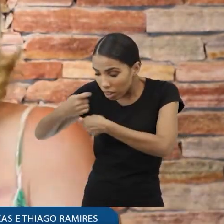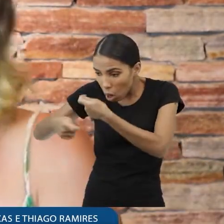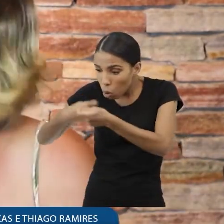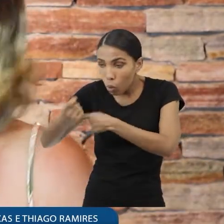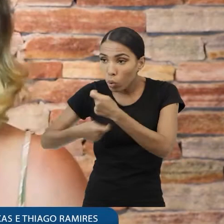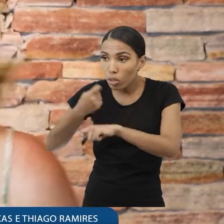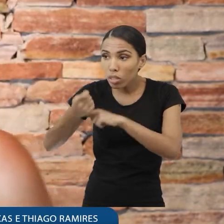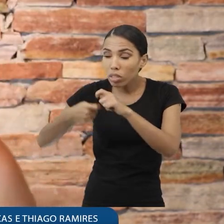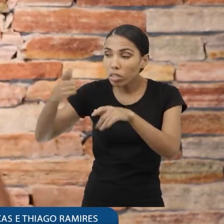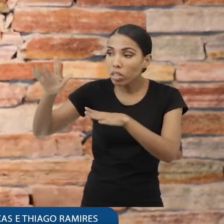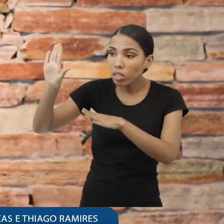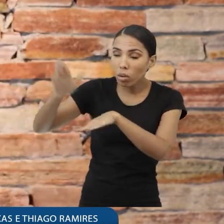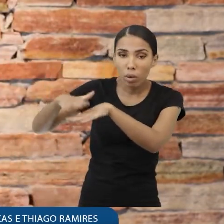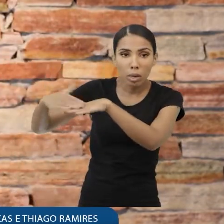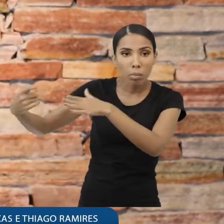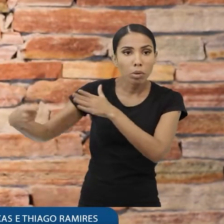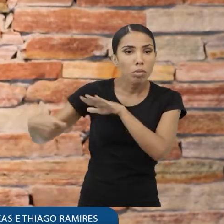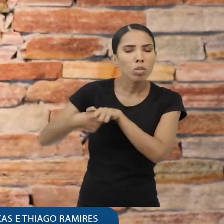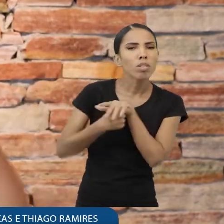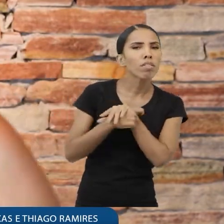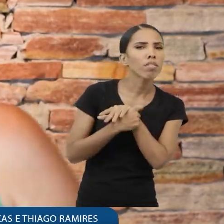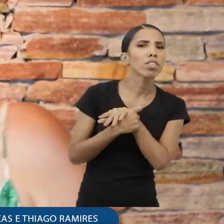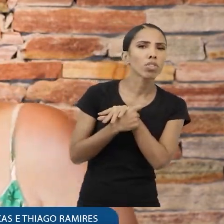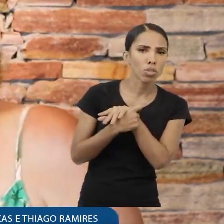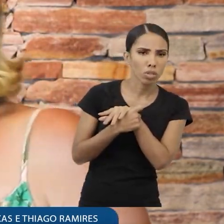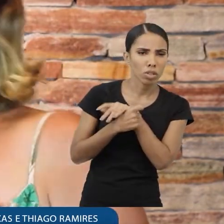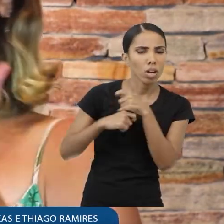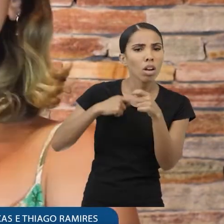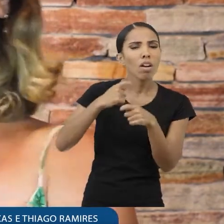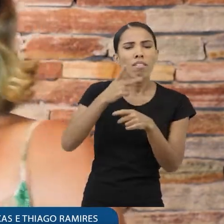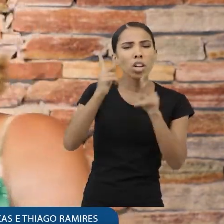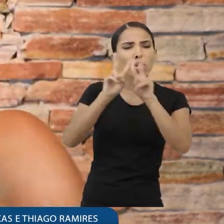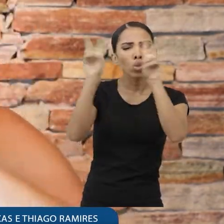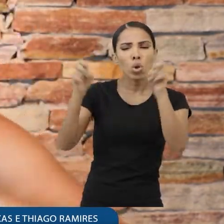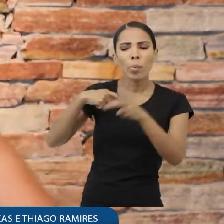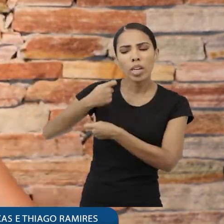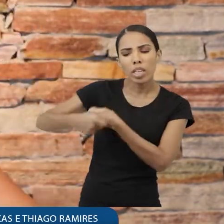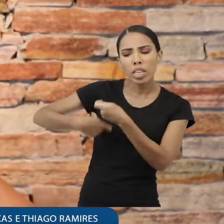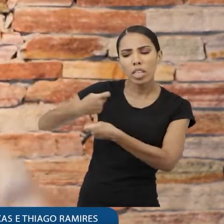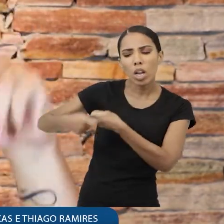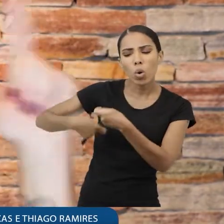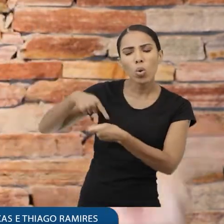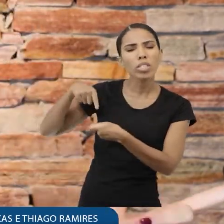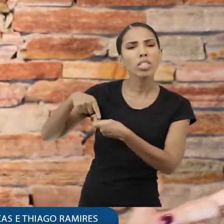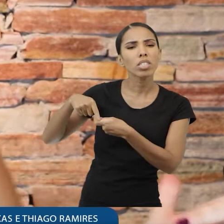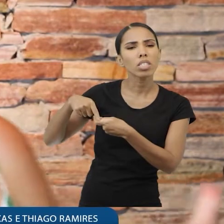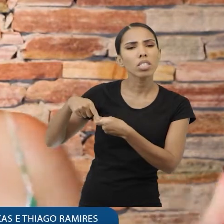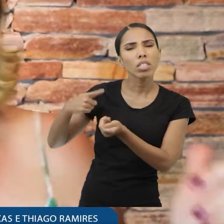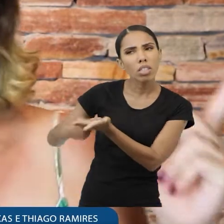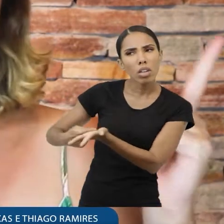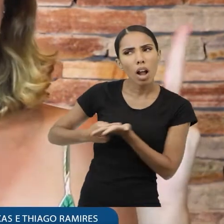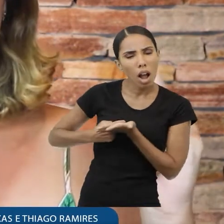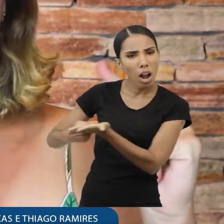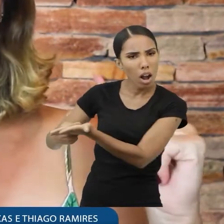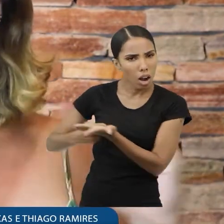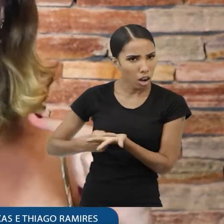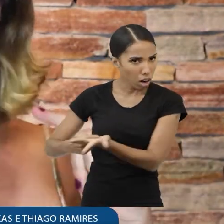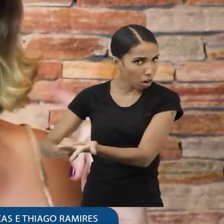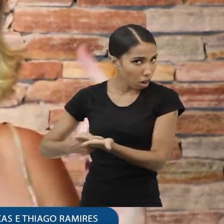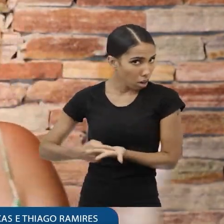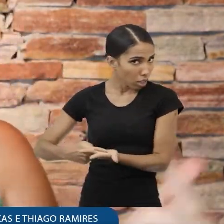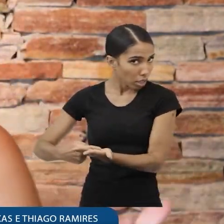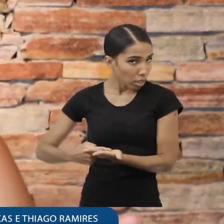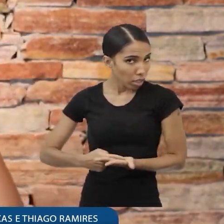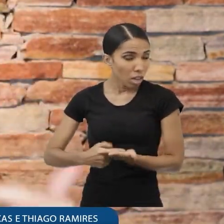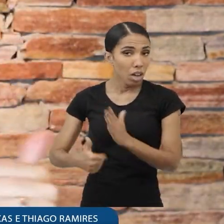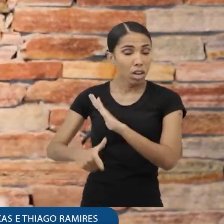você fez, de fato, com esse investidor, né? E aí, quando a gente fala dessa negociação, eu te digo, antes